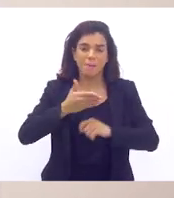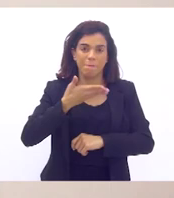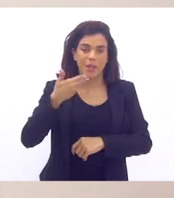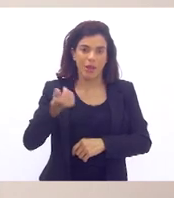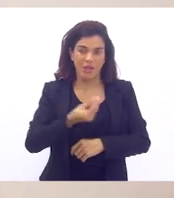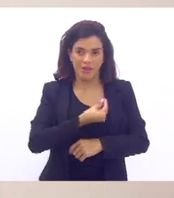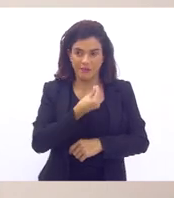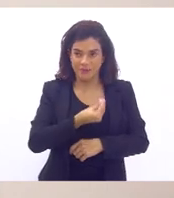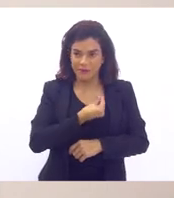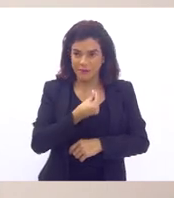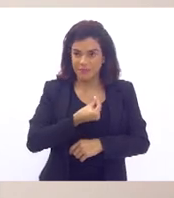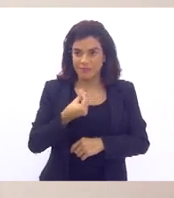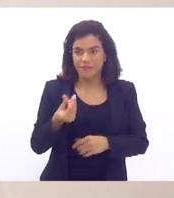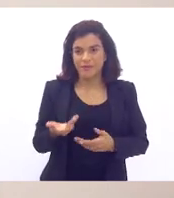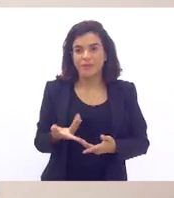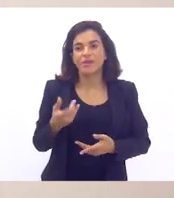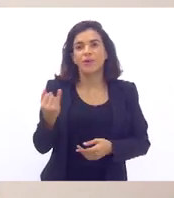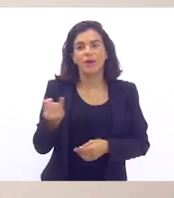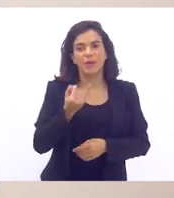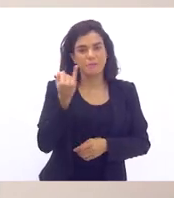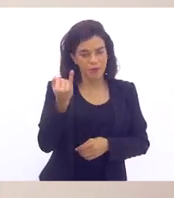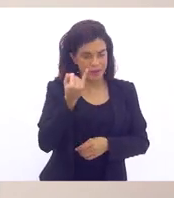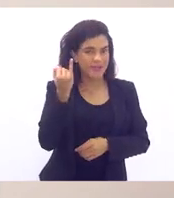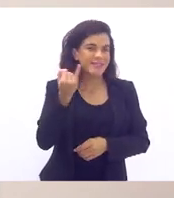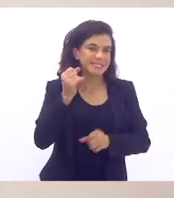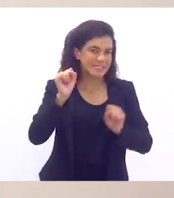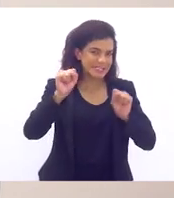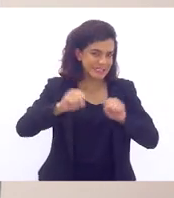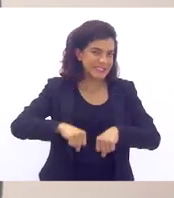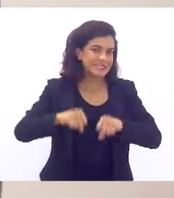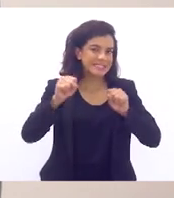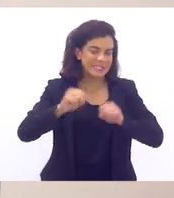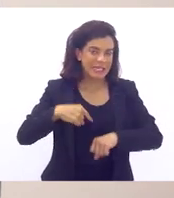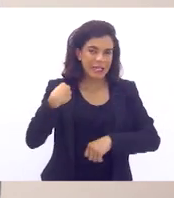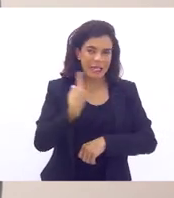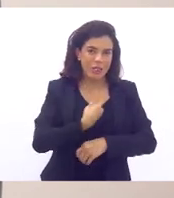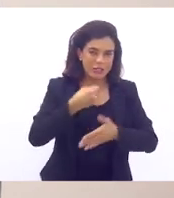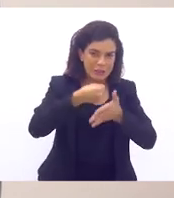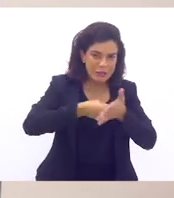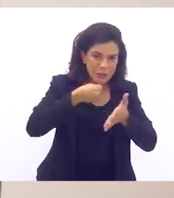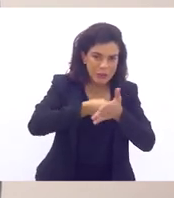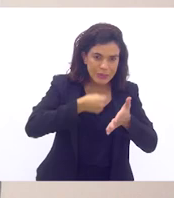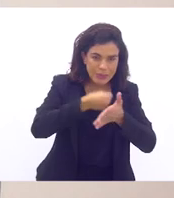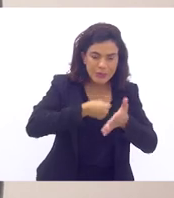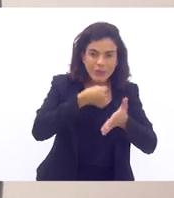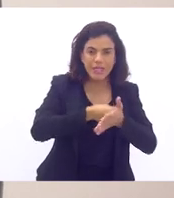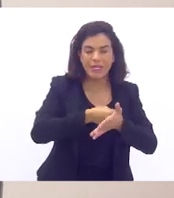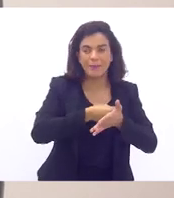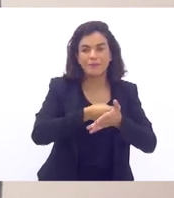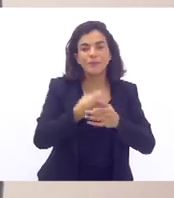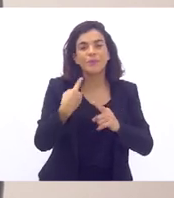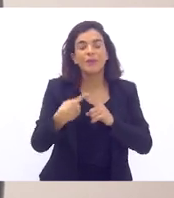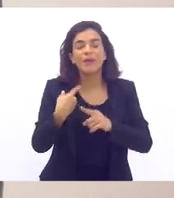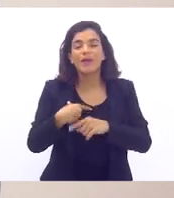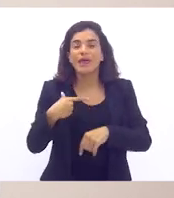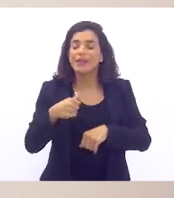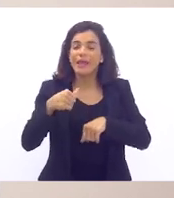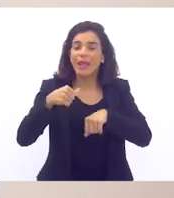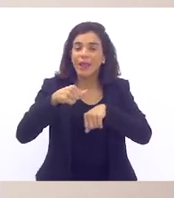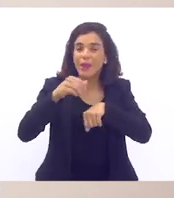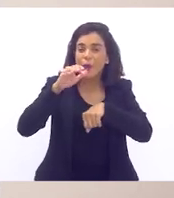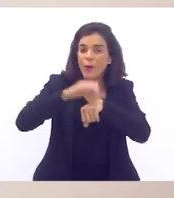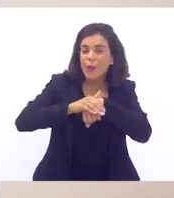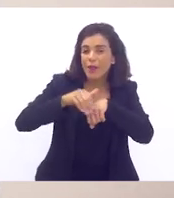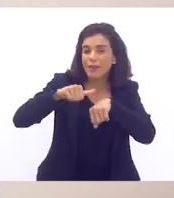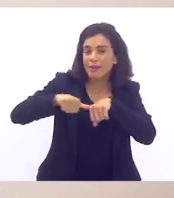a vida deles então isso é muito importante na nossa na nossa luta porque às vezes existem curativos que a gente não não